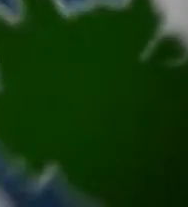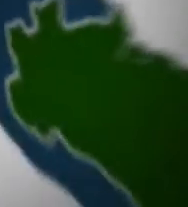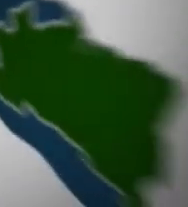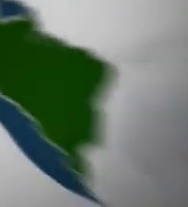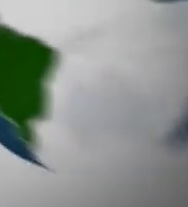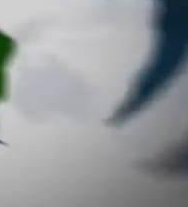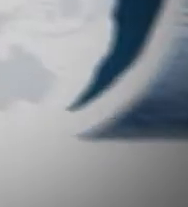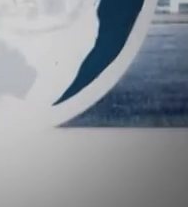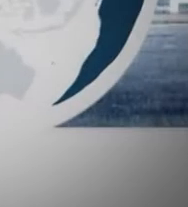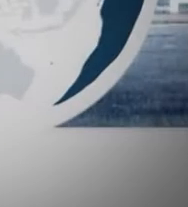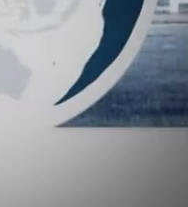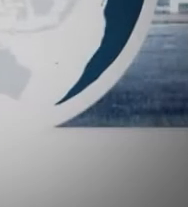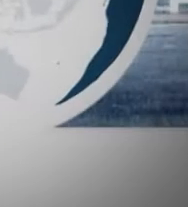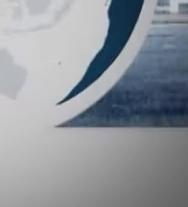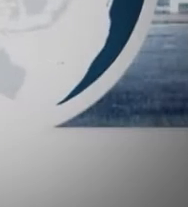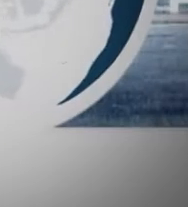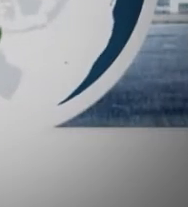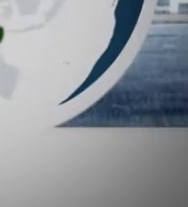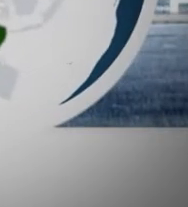o